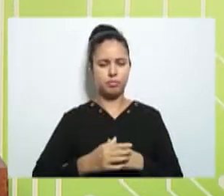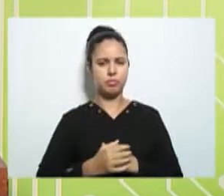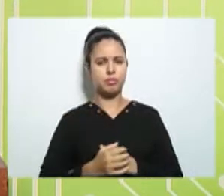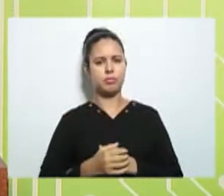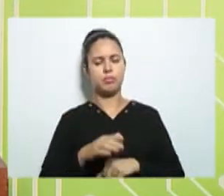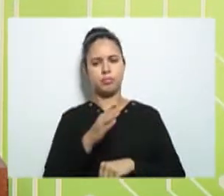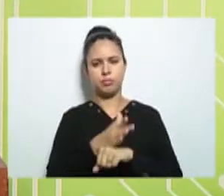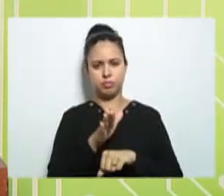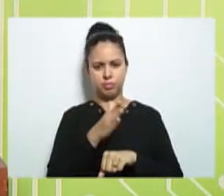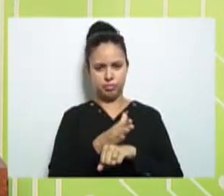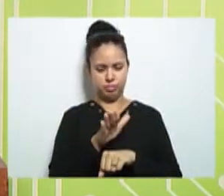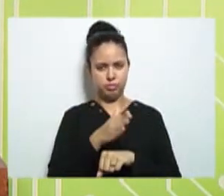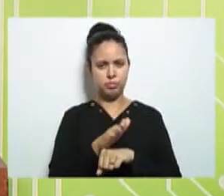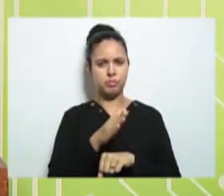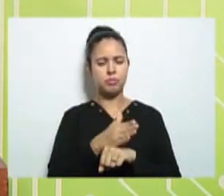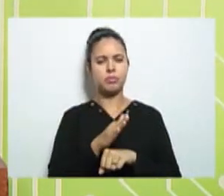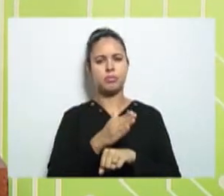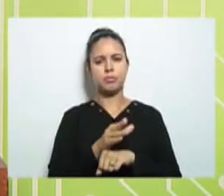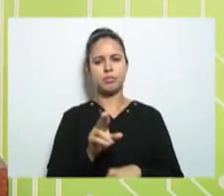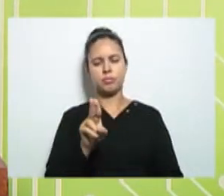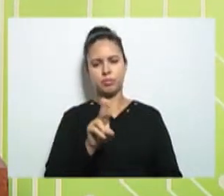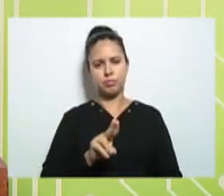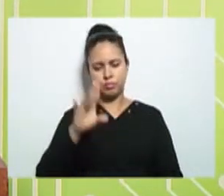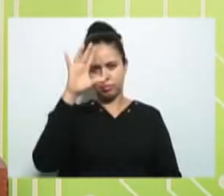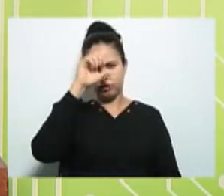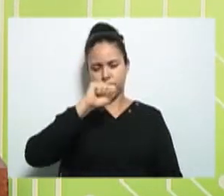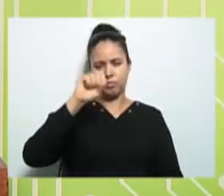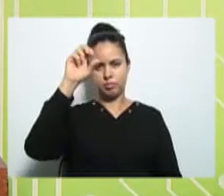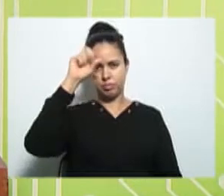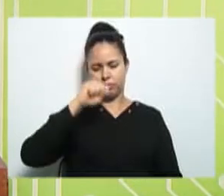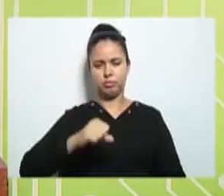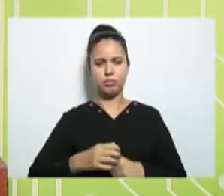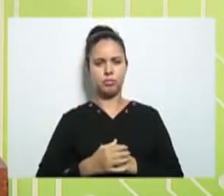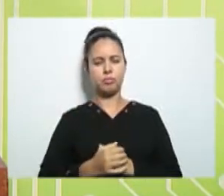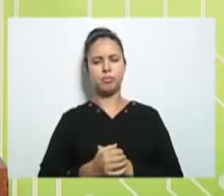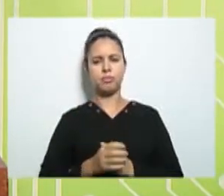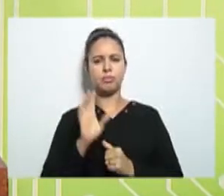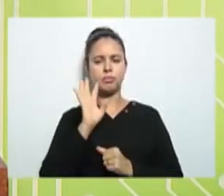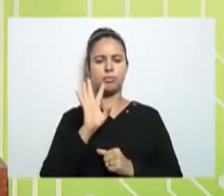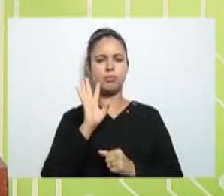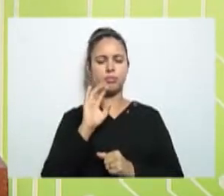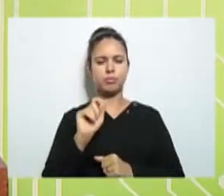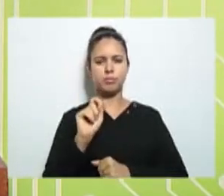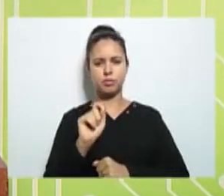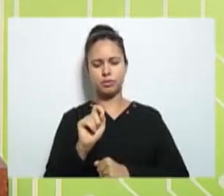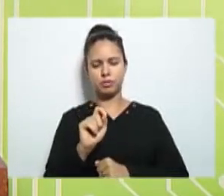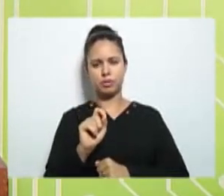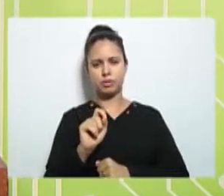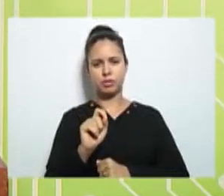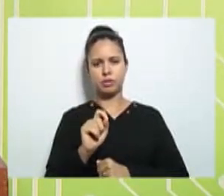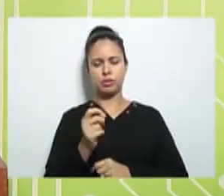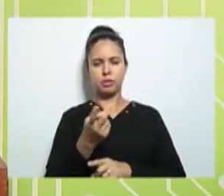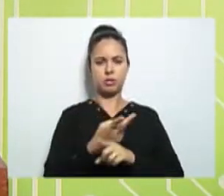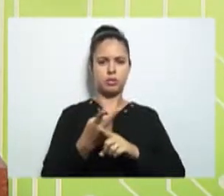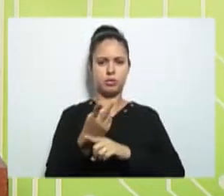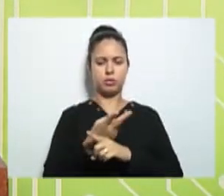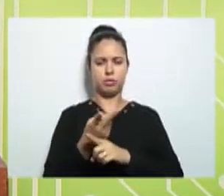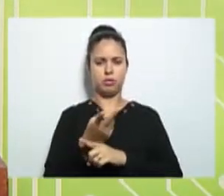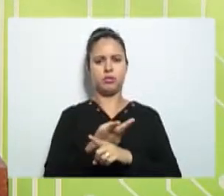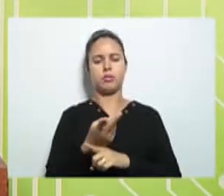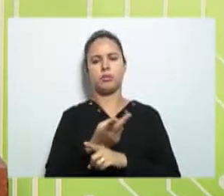na prática, no dia a dia, que vocês vão aprender esses comandos, tá? O que é legal das teclas de atalho? Você não precisa ficar caçando,